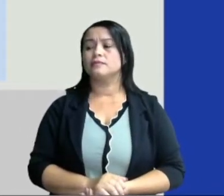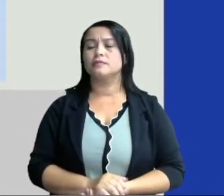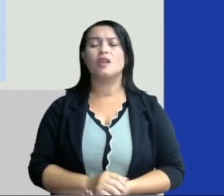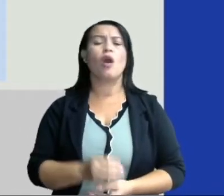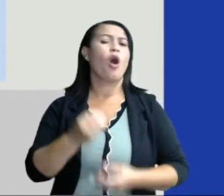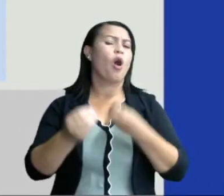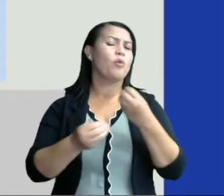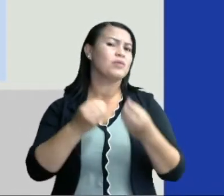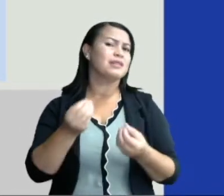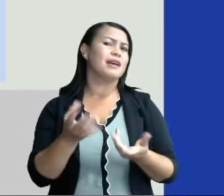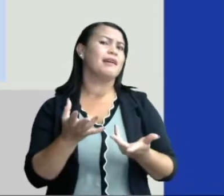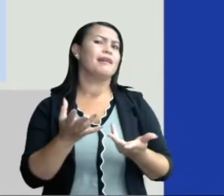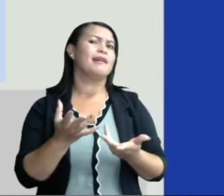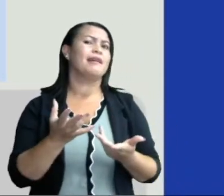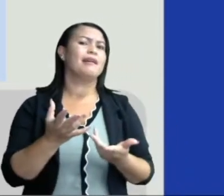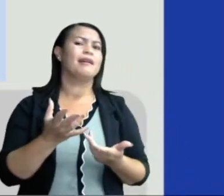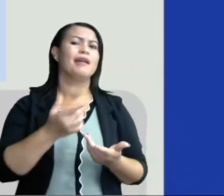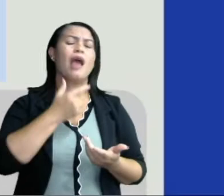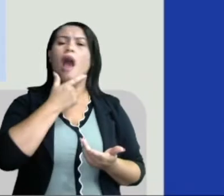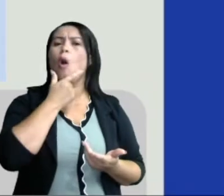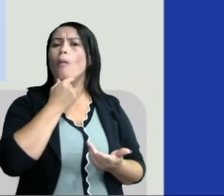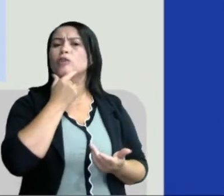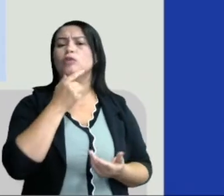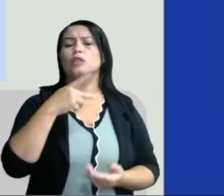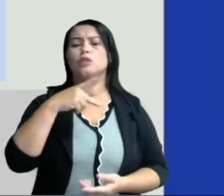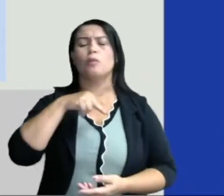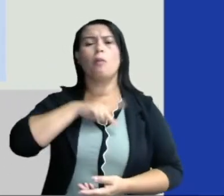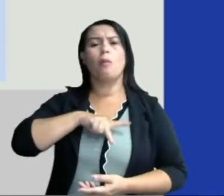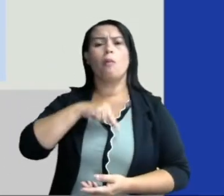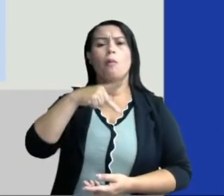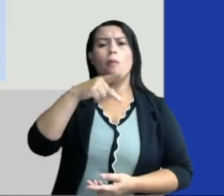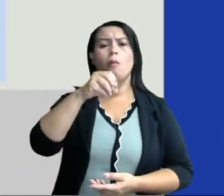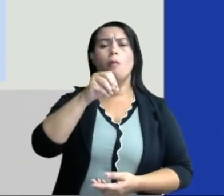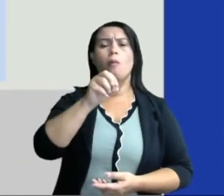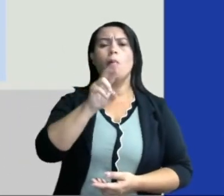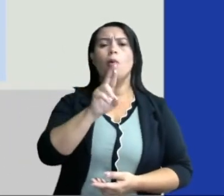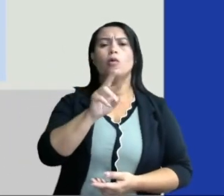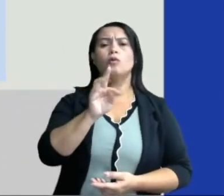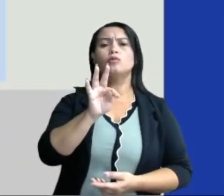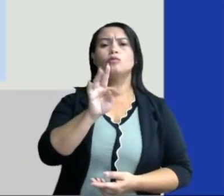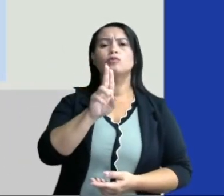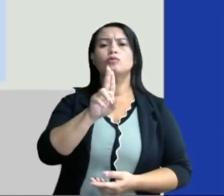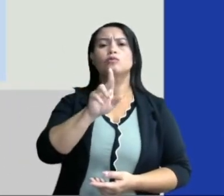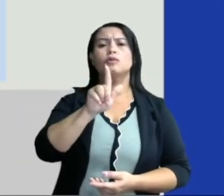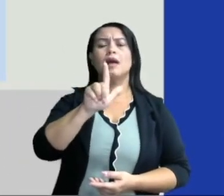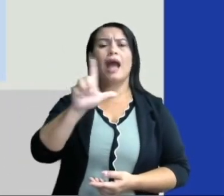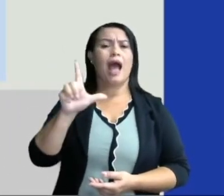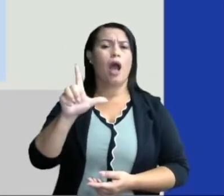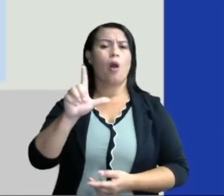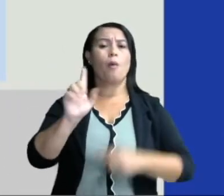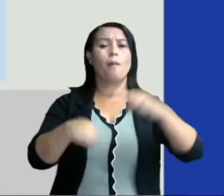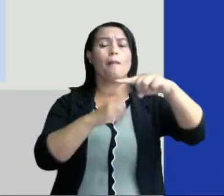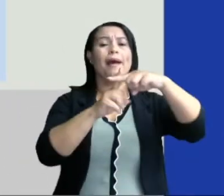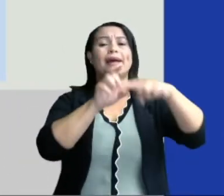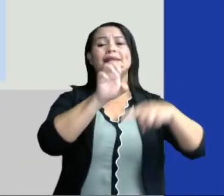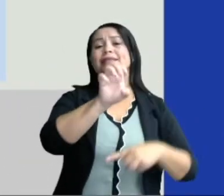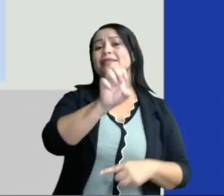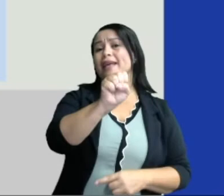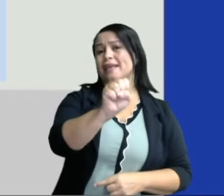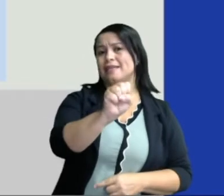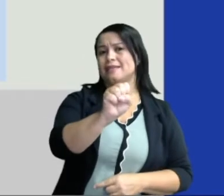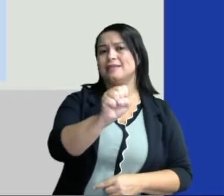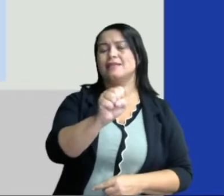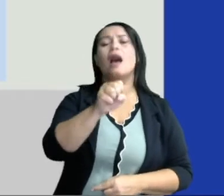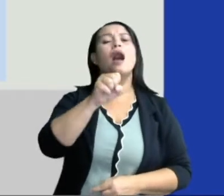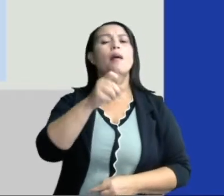Como seria o masculino na junção? Portugal mais ex, português. Então, ó, observa